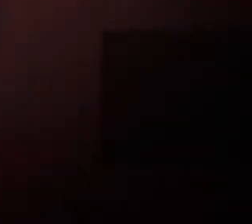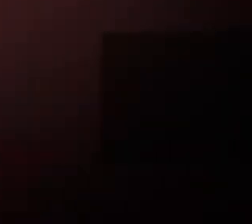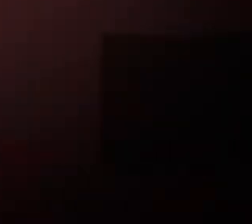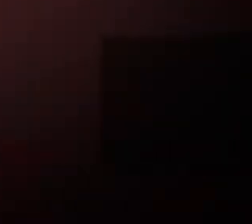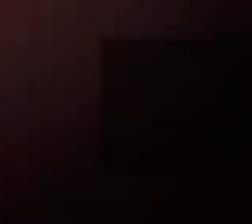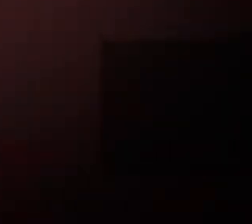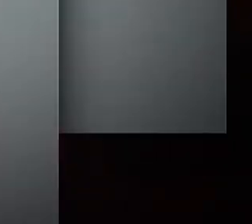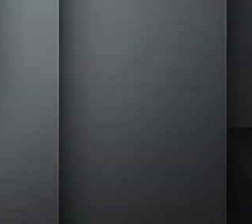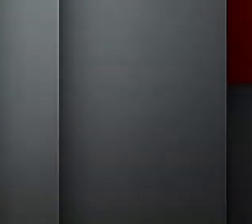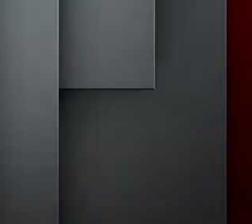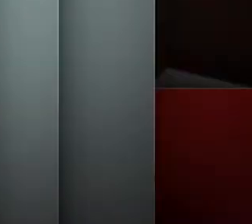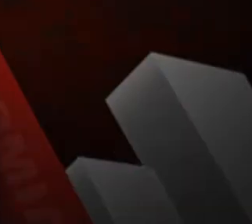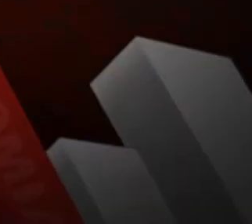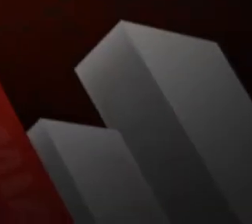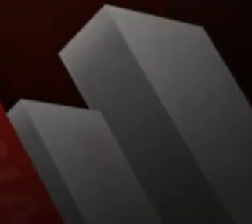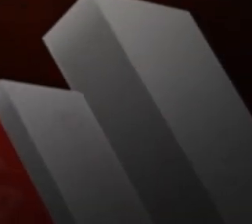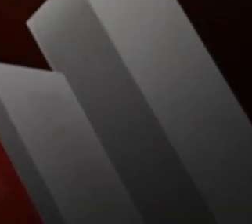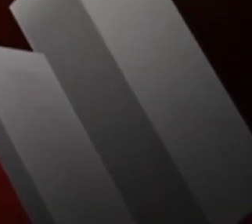Música